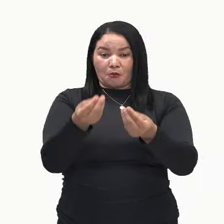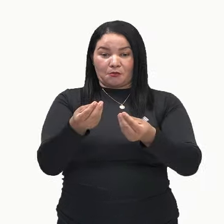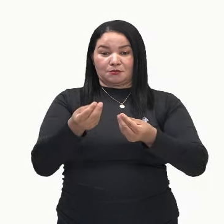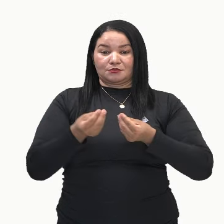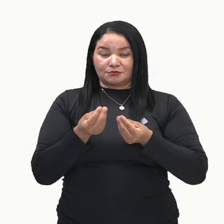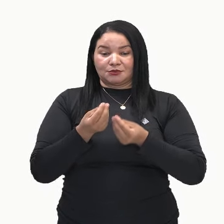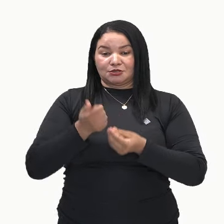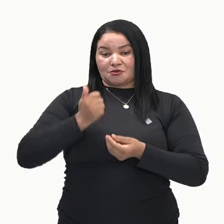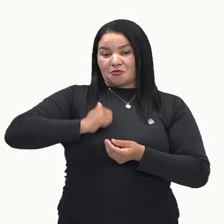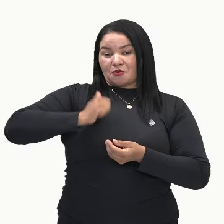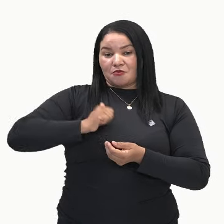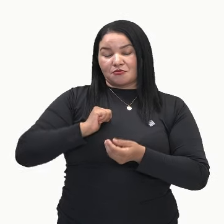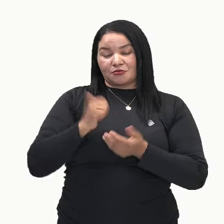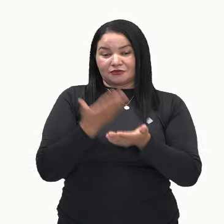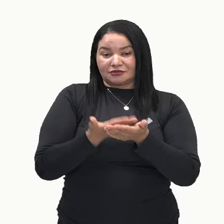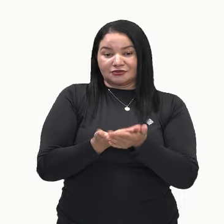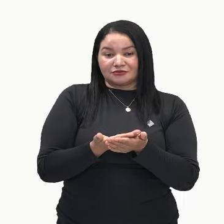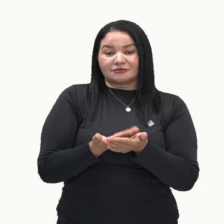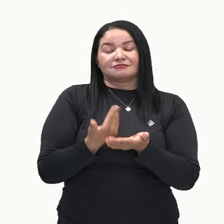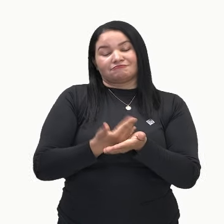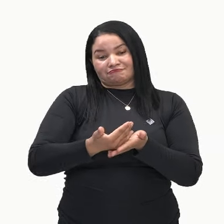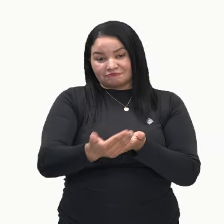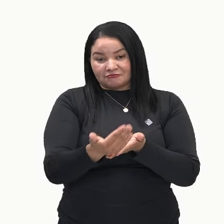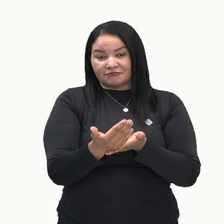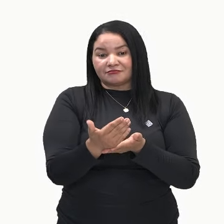partir desse